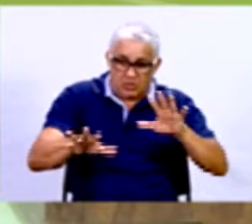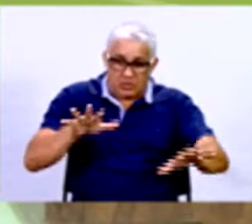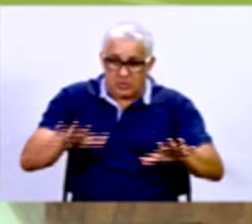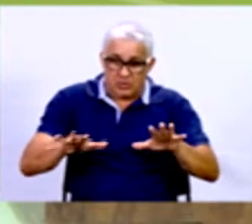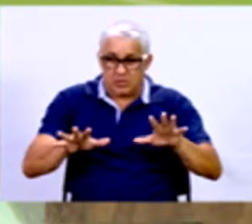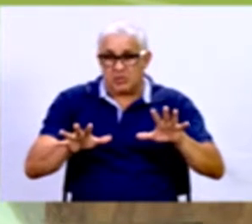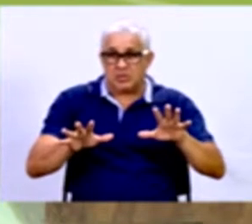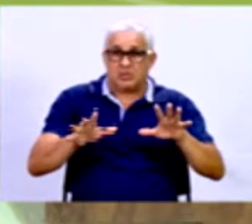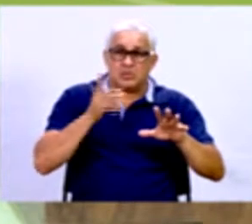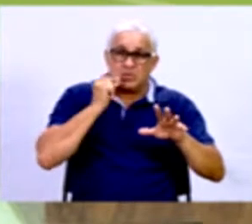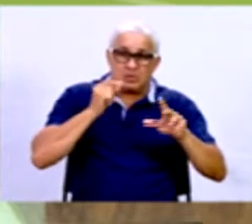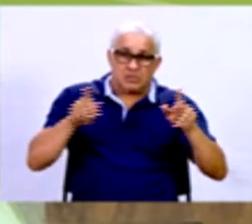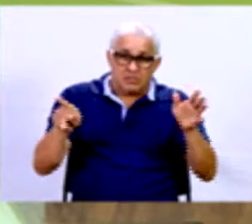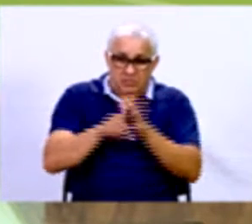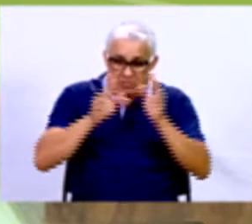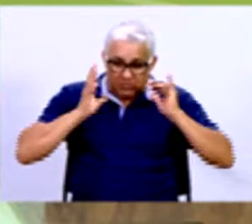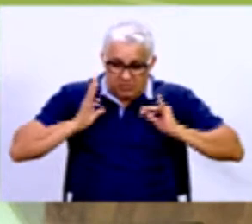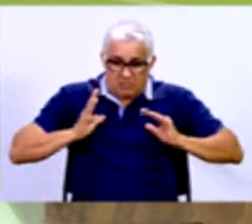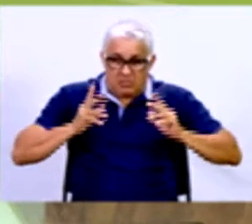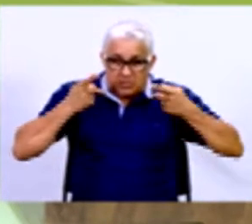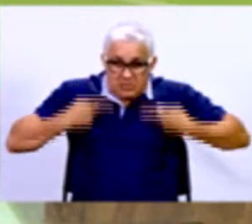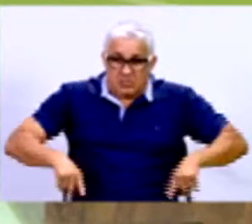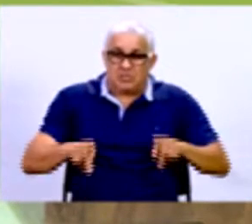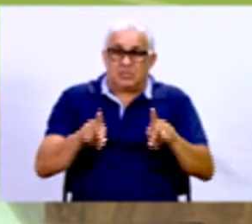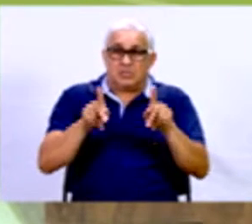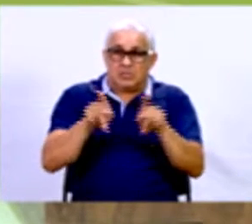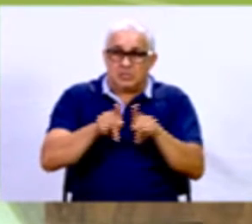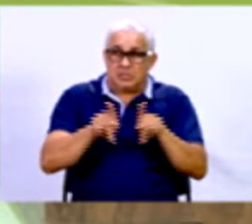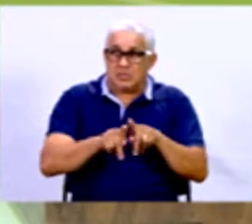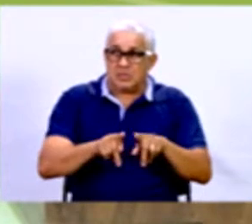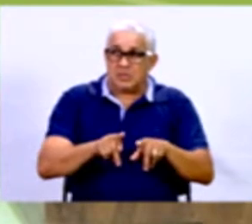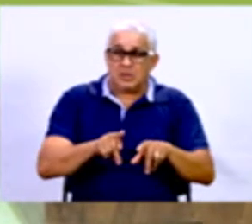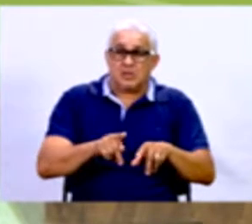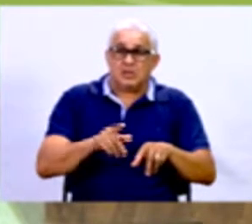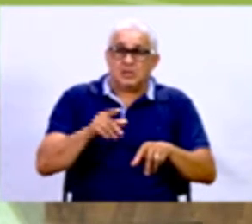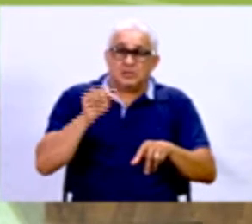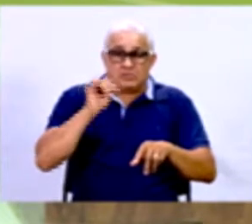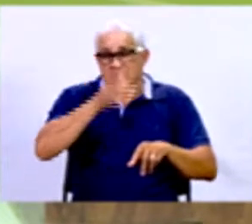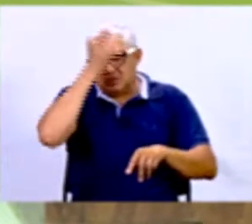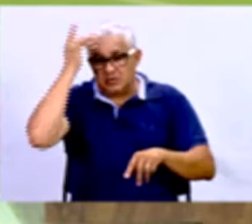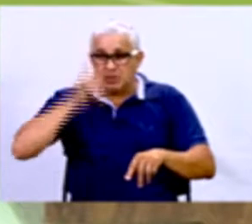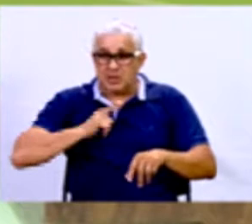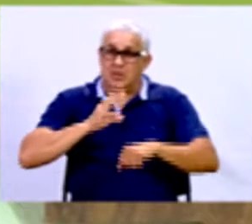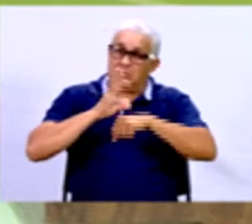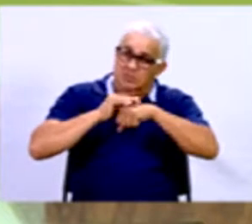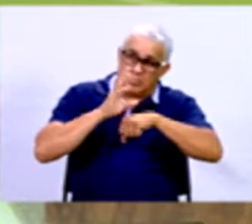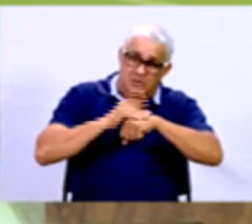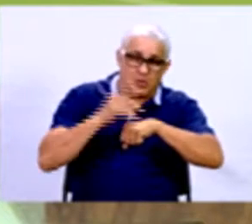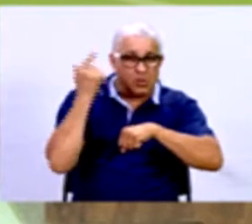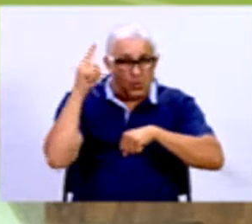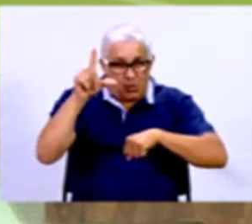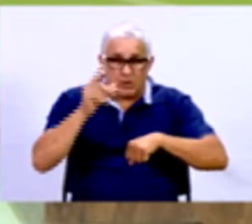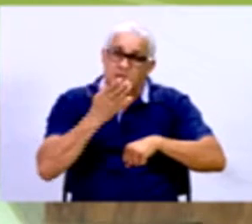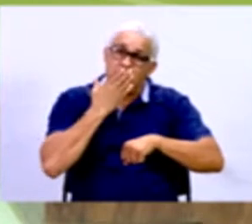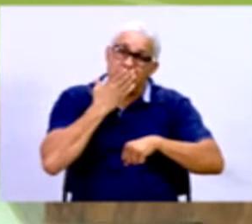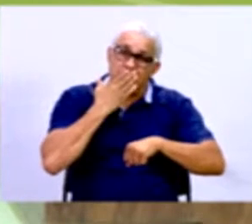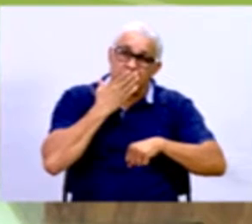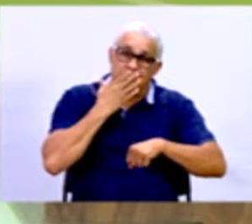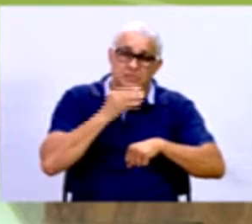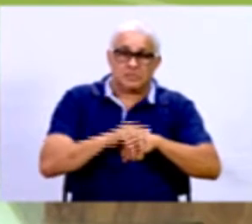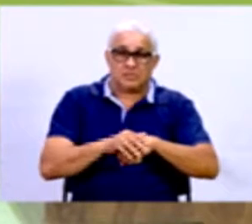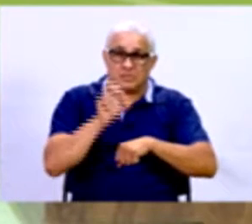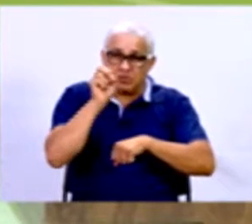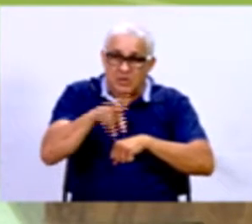do corpo, porque cada pessoa pode sofrer com alguma doença, ou pode ter algum tipo de vírus